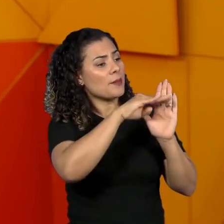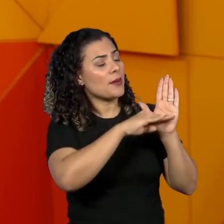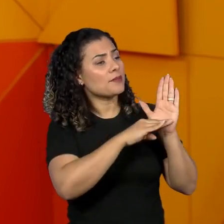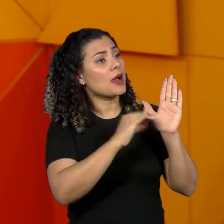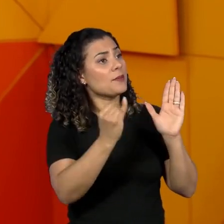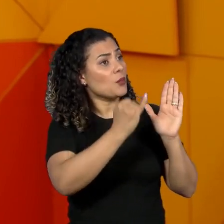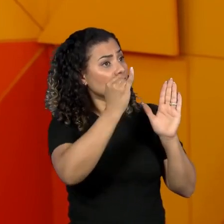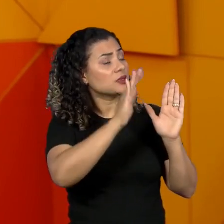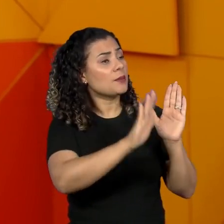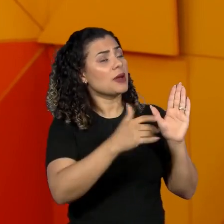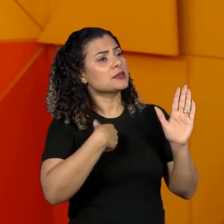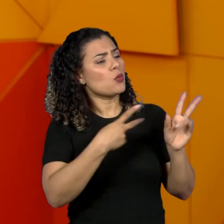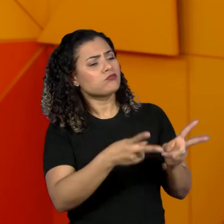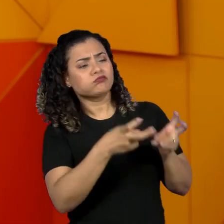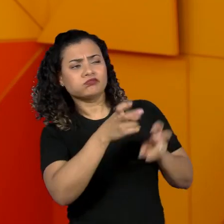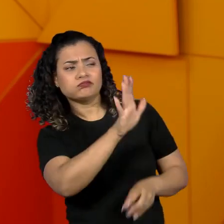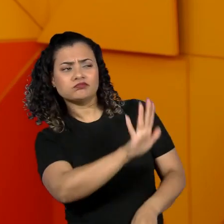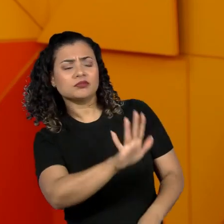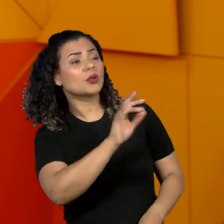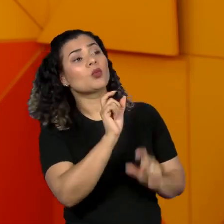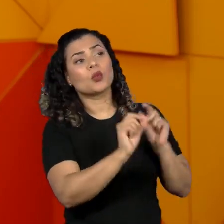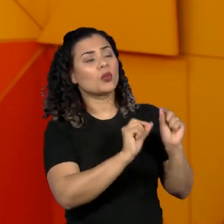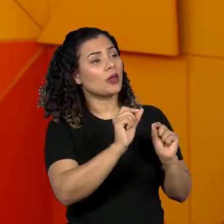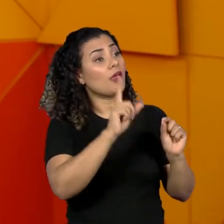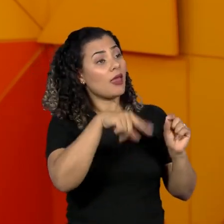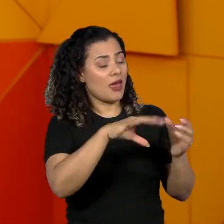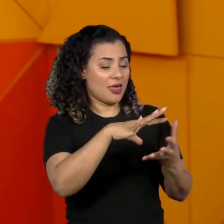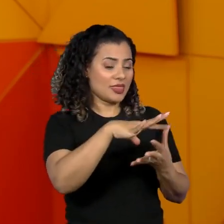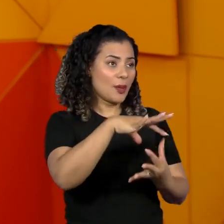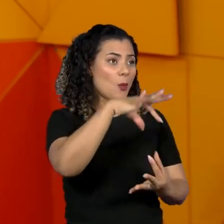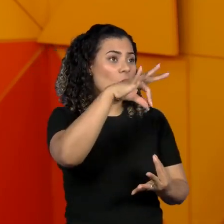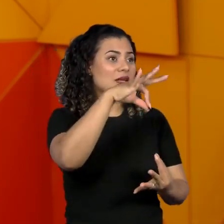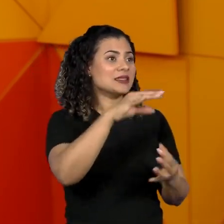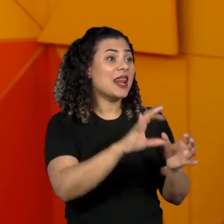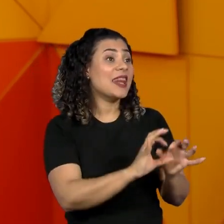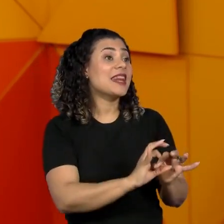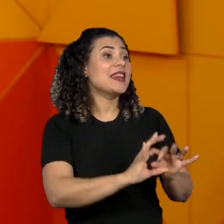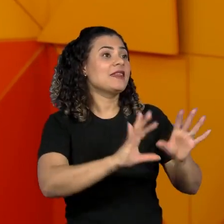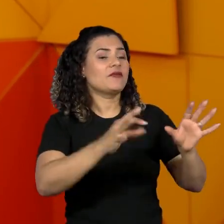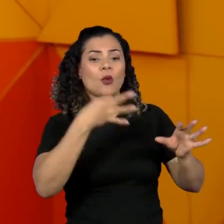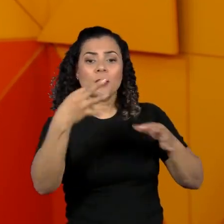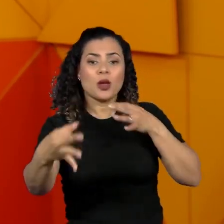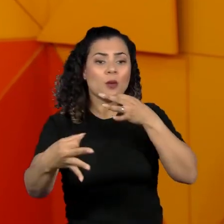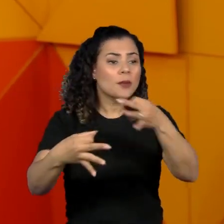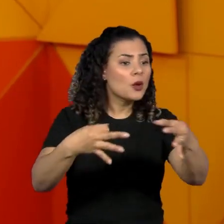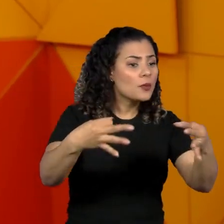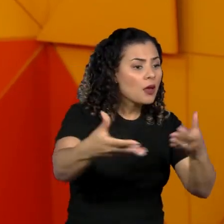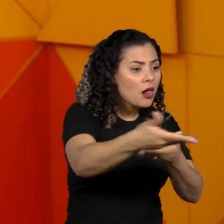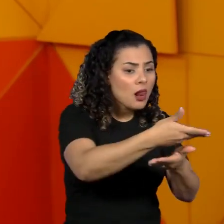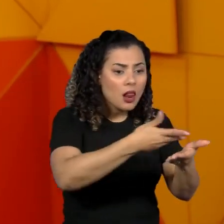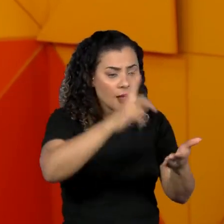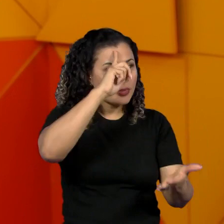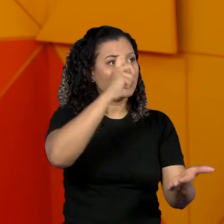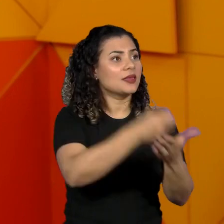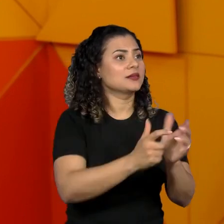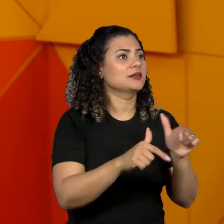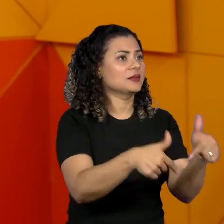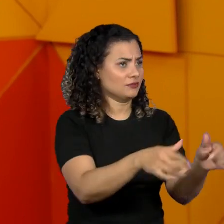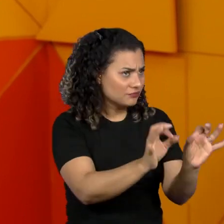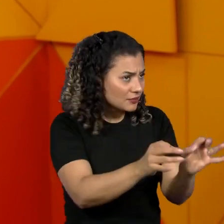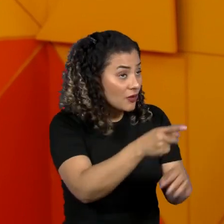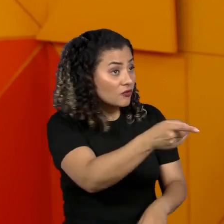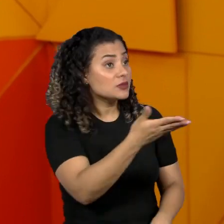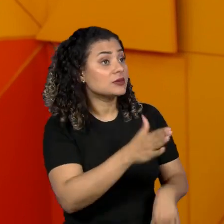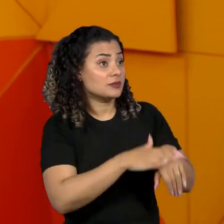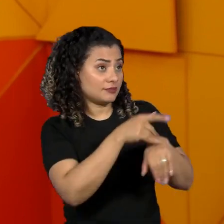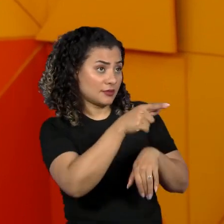importância, mas o que mais me chama a atenção é a democratização ali das tomadas de decisão. Na prática, você como